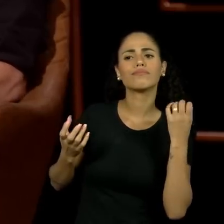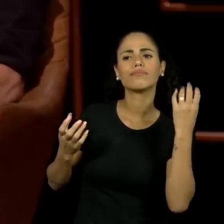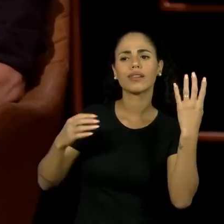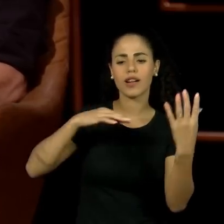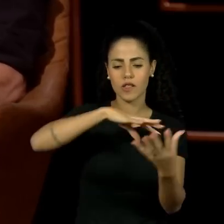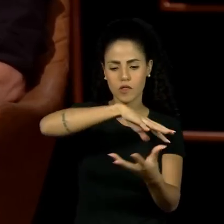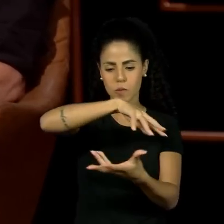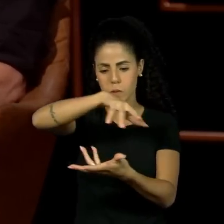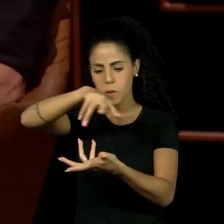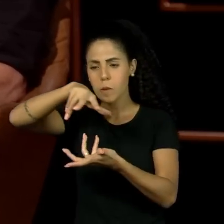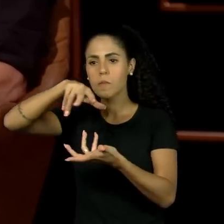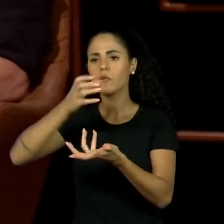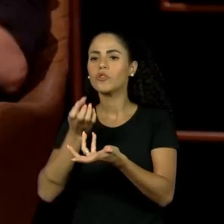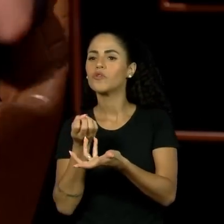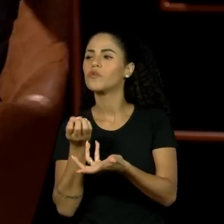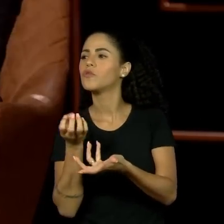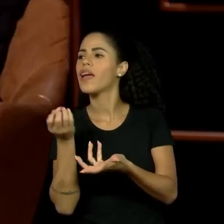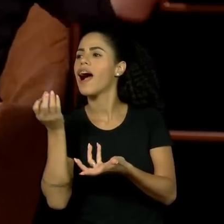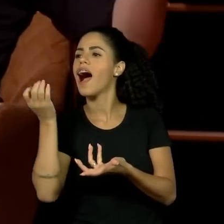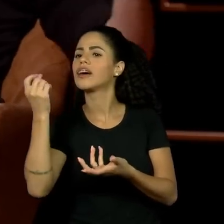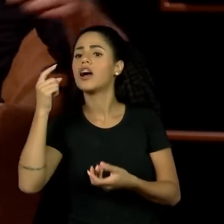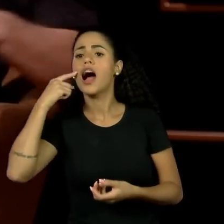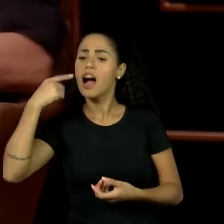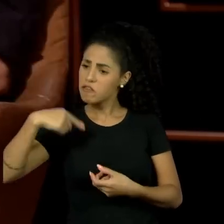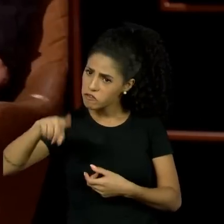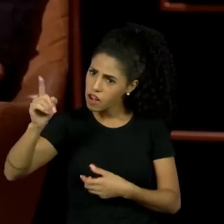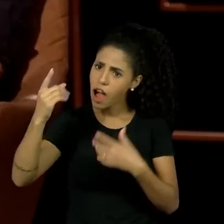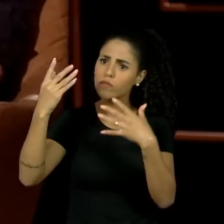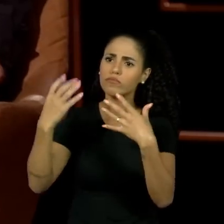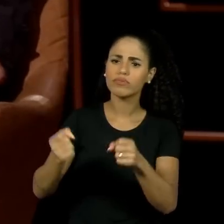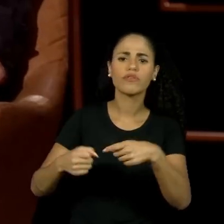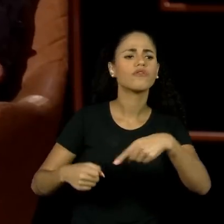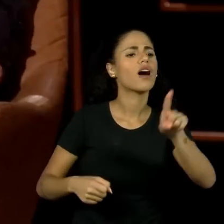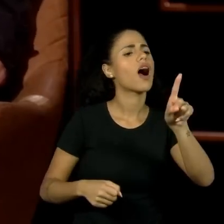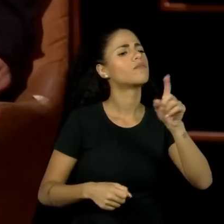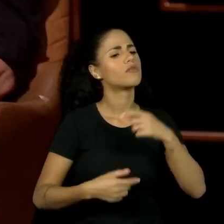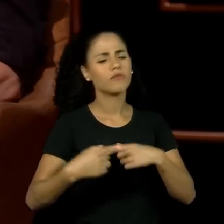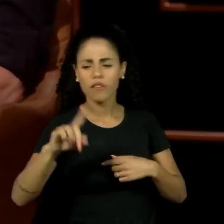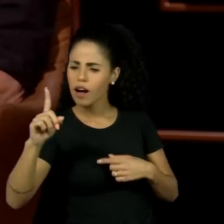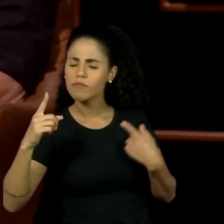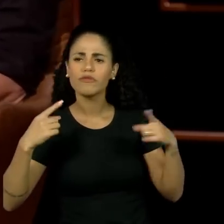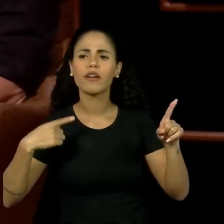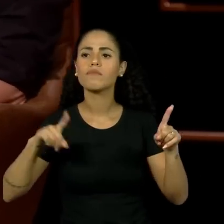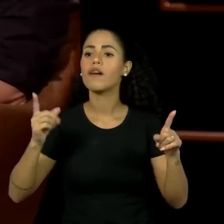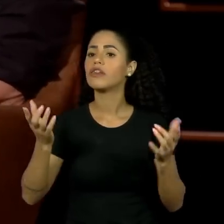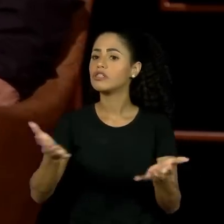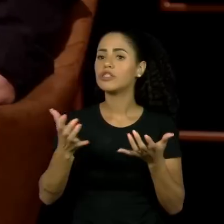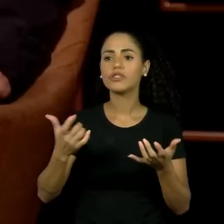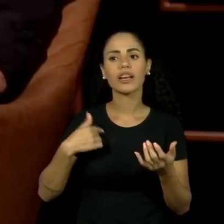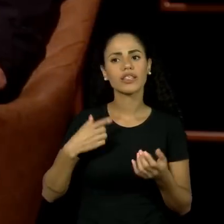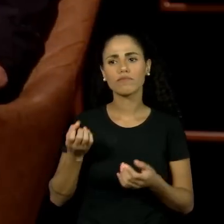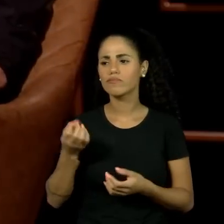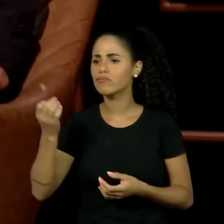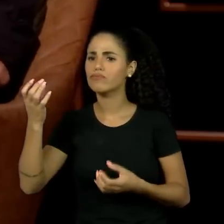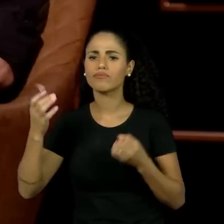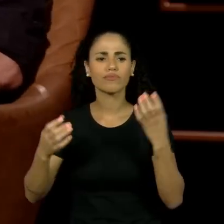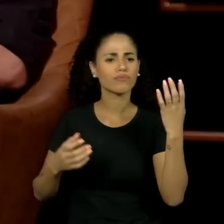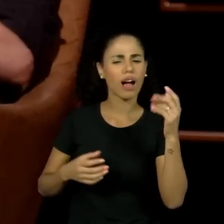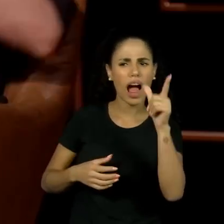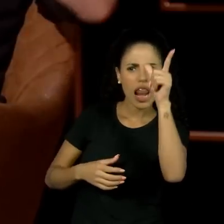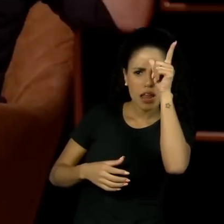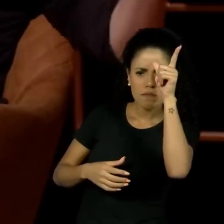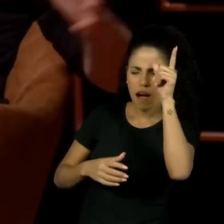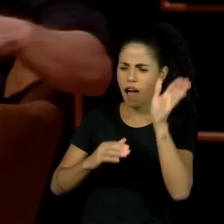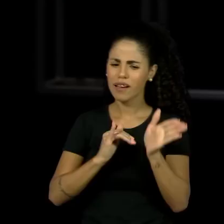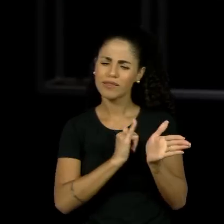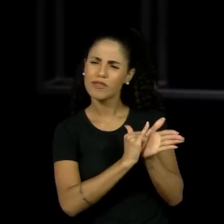gente vê uma exposição num lugar, tá? Vamos para a Bienal de Veneza, vamos para Kassel, na Alemanha, vamos para Nova